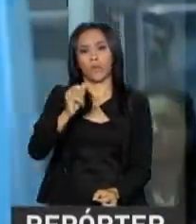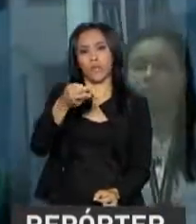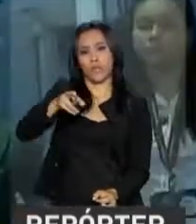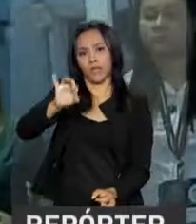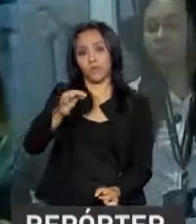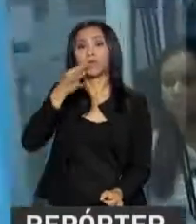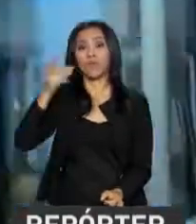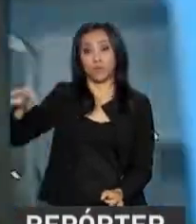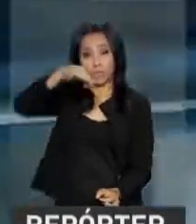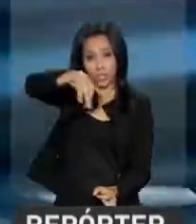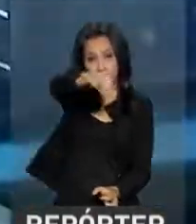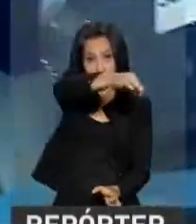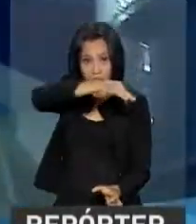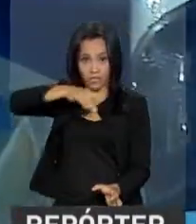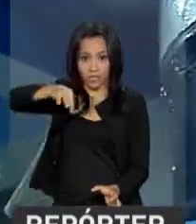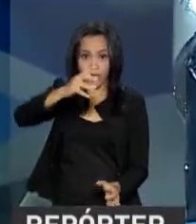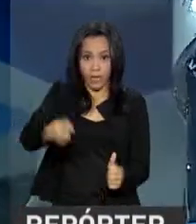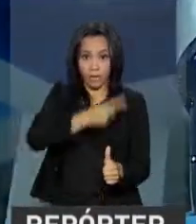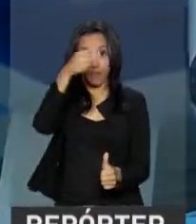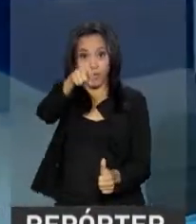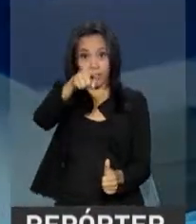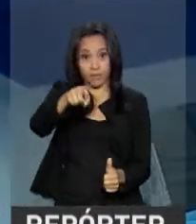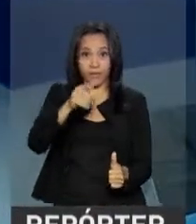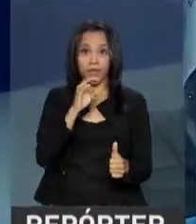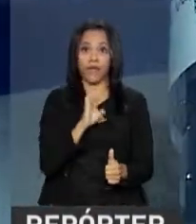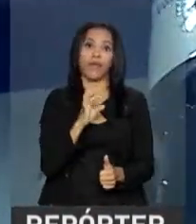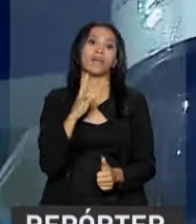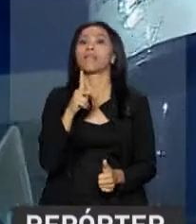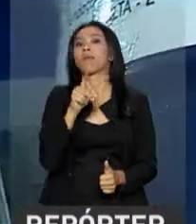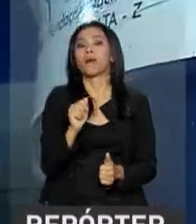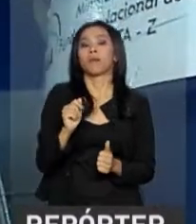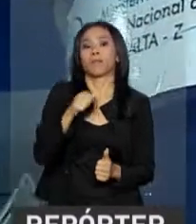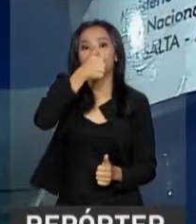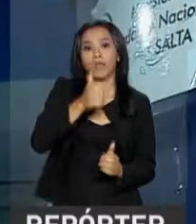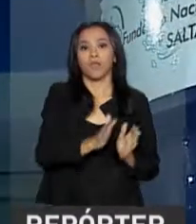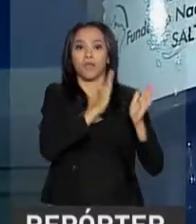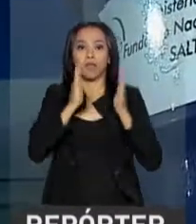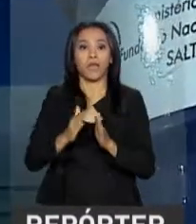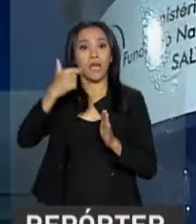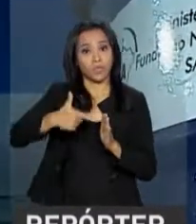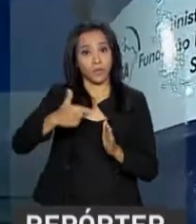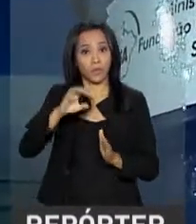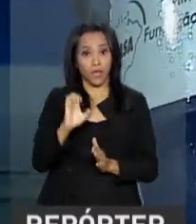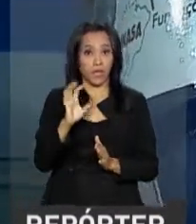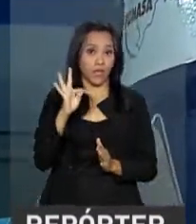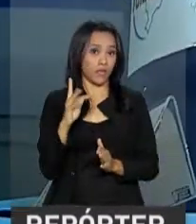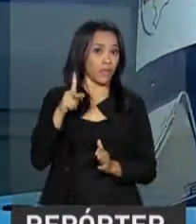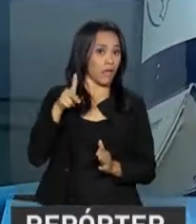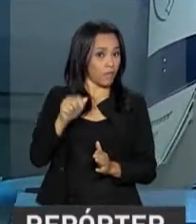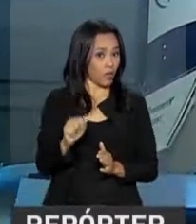coagulante que é a primeira etapa de uma estação de tratamento a segunda etapa que é a etapa de floculação